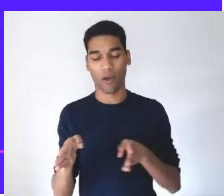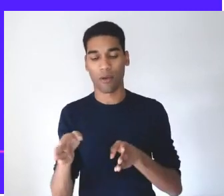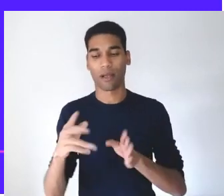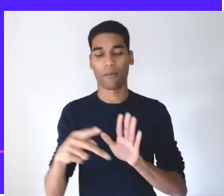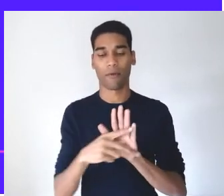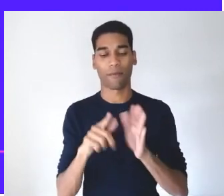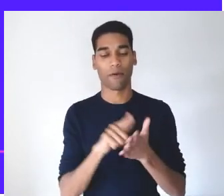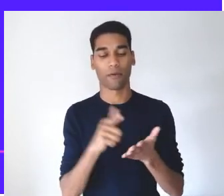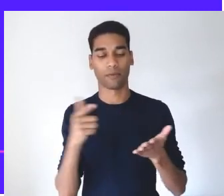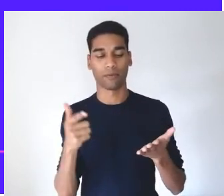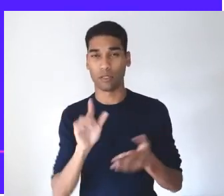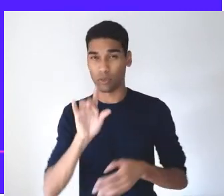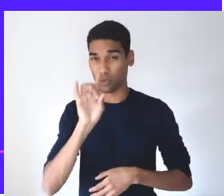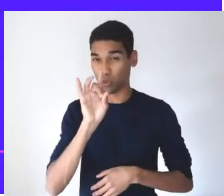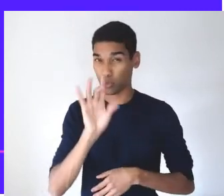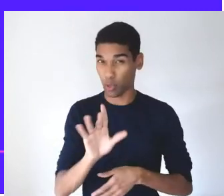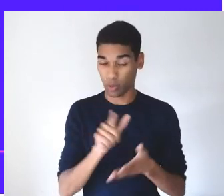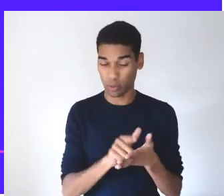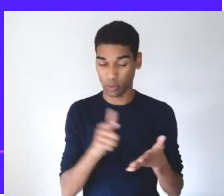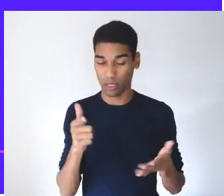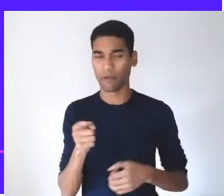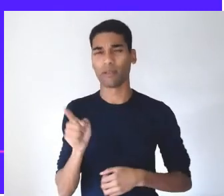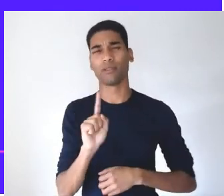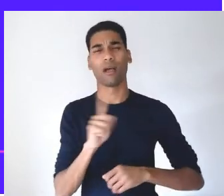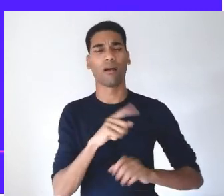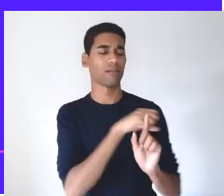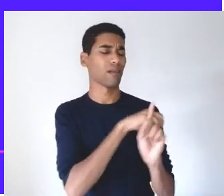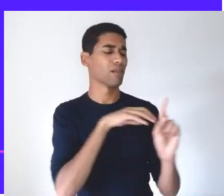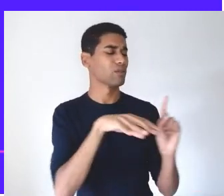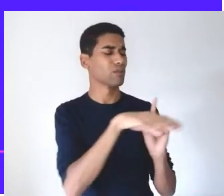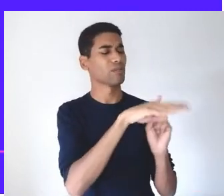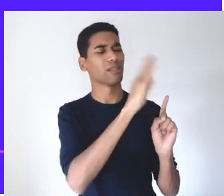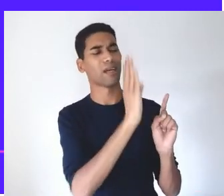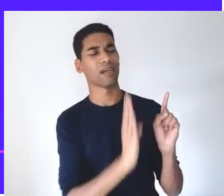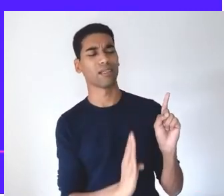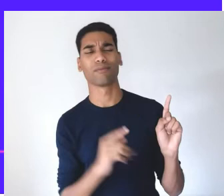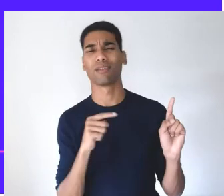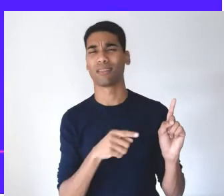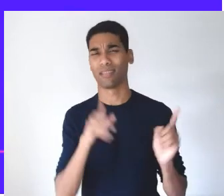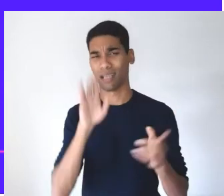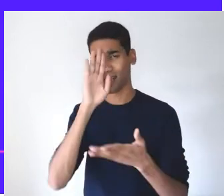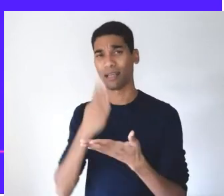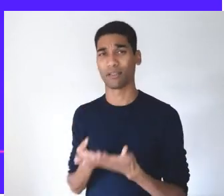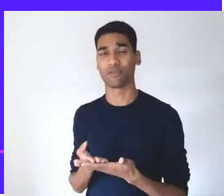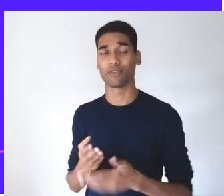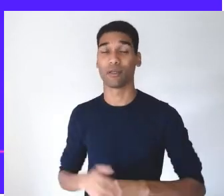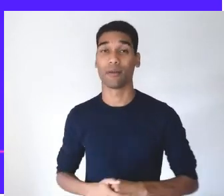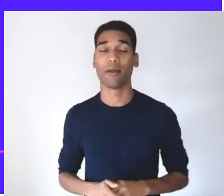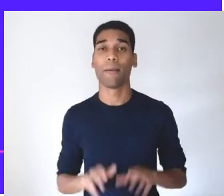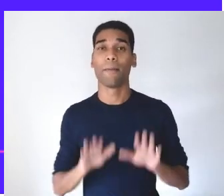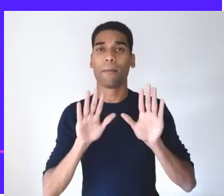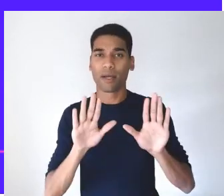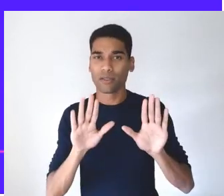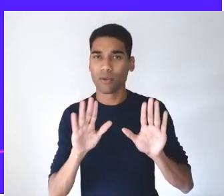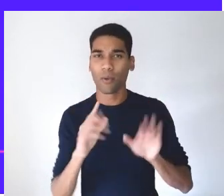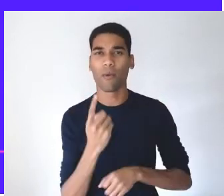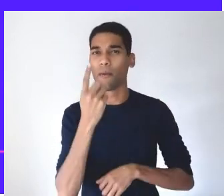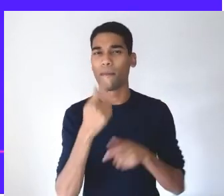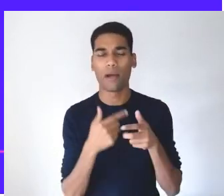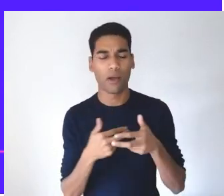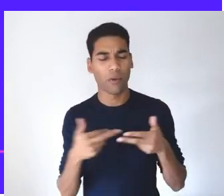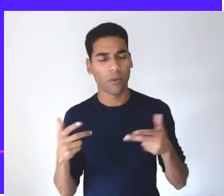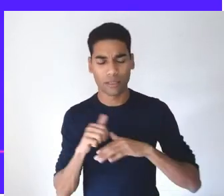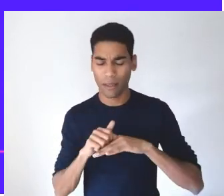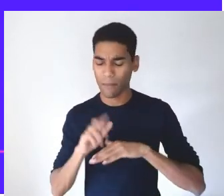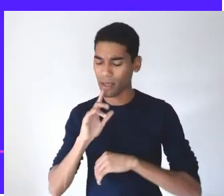jornalismo da sociedade brasileira que acredito. Mas, como provocação final, vai parecer